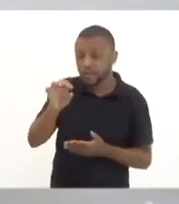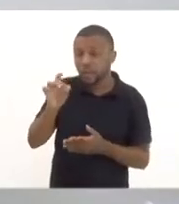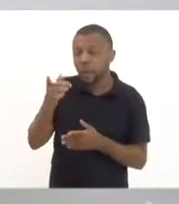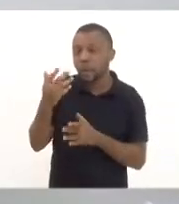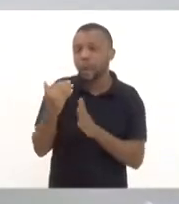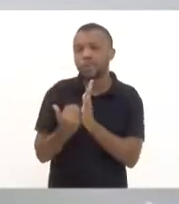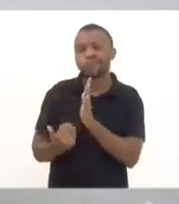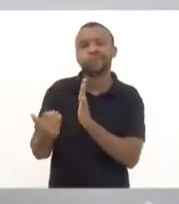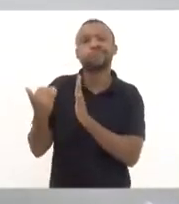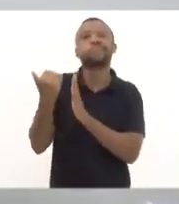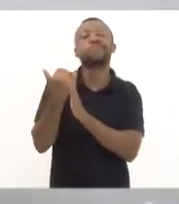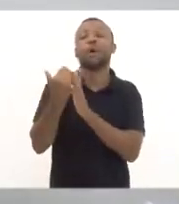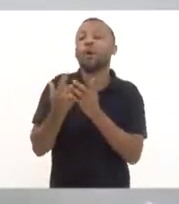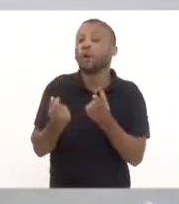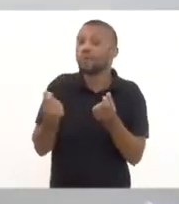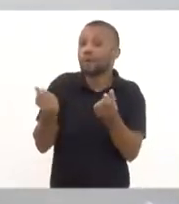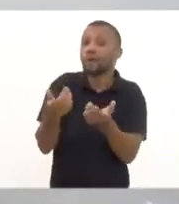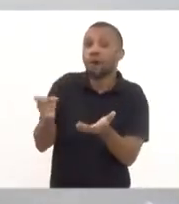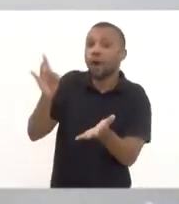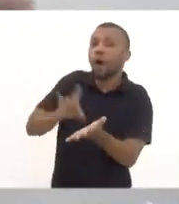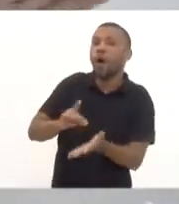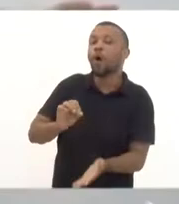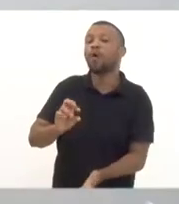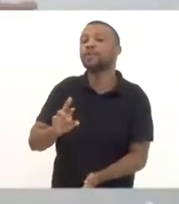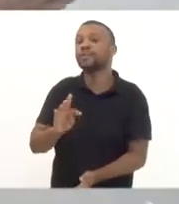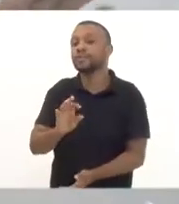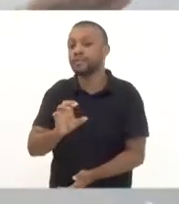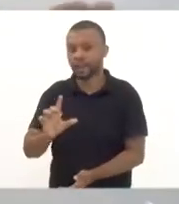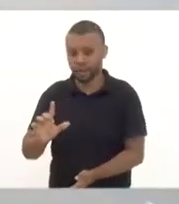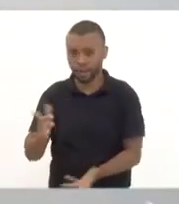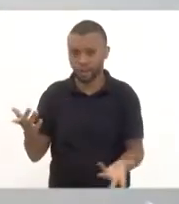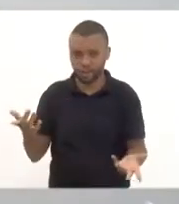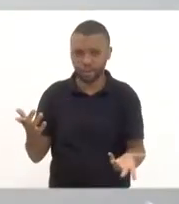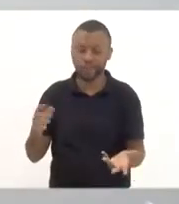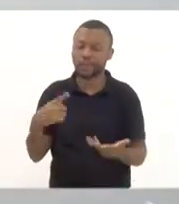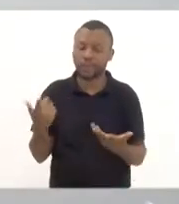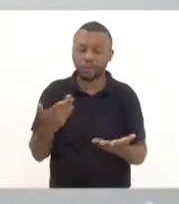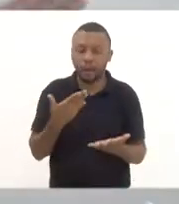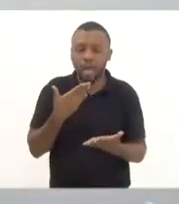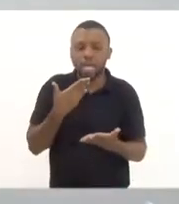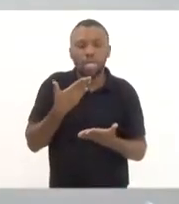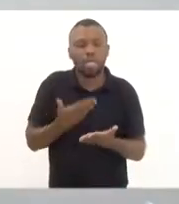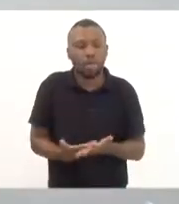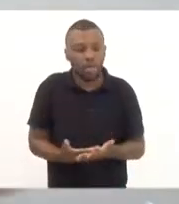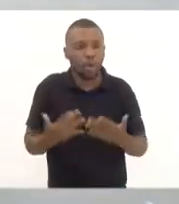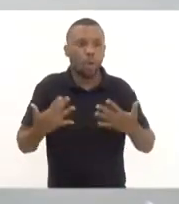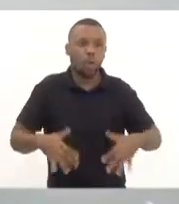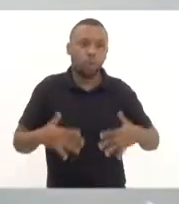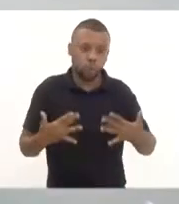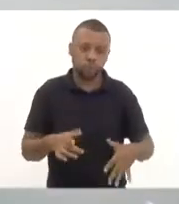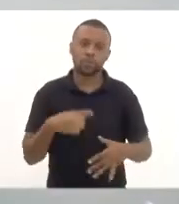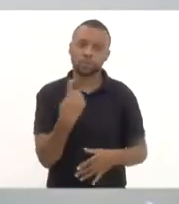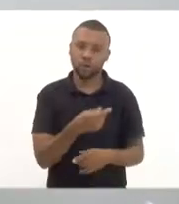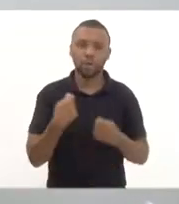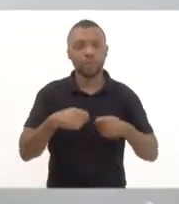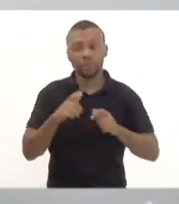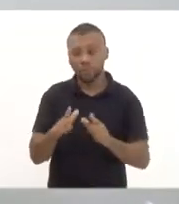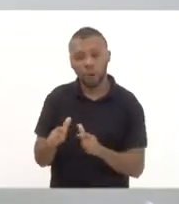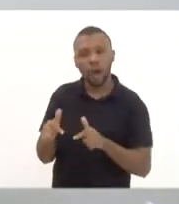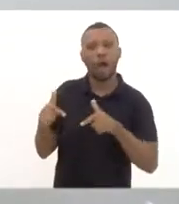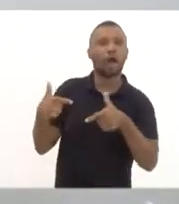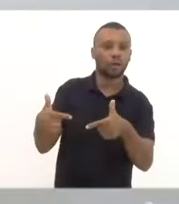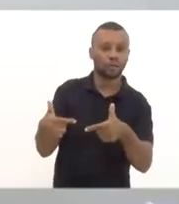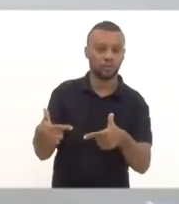o valor original muitas vezes quer seu negócio alguma coisa ter esperando e que providências deverão ser adotadas lá